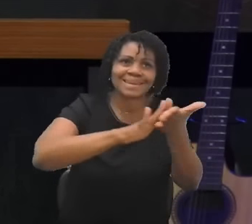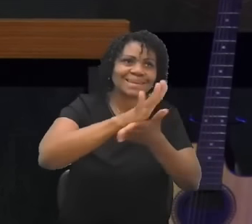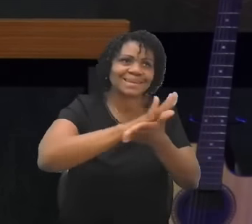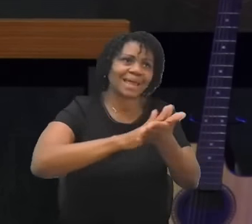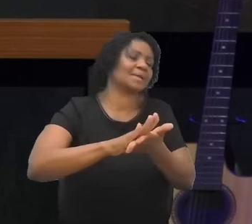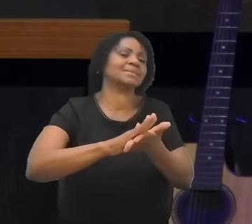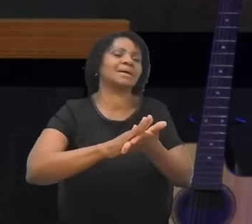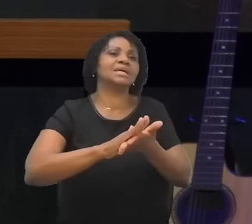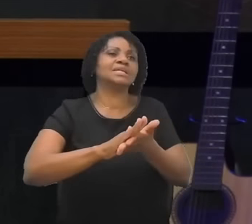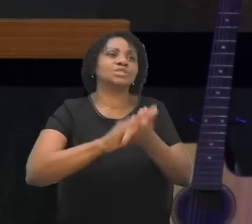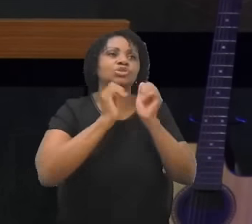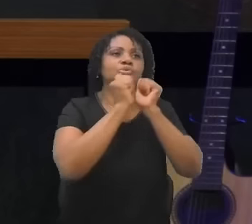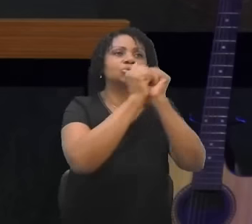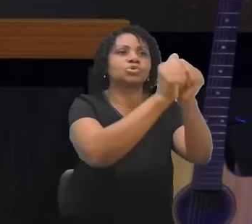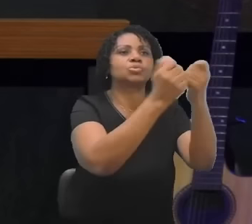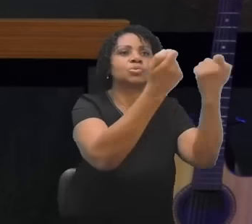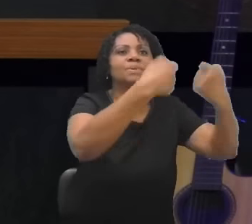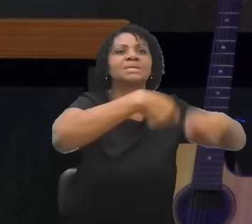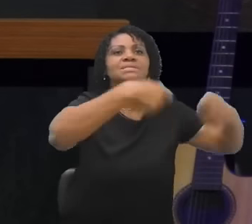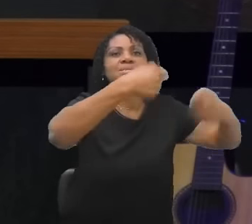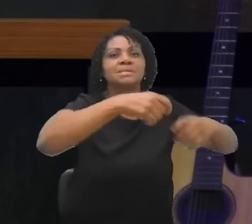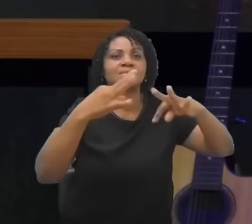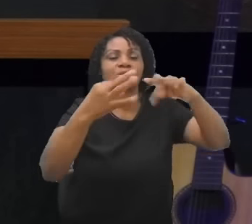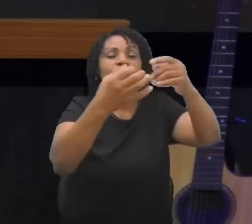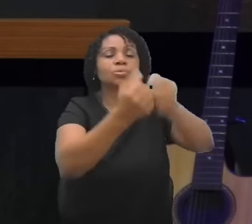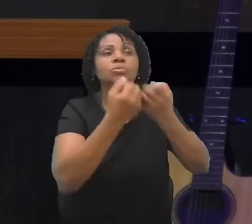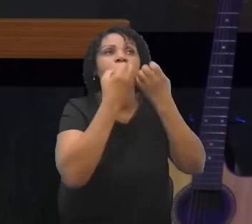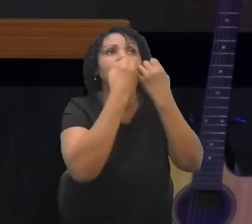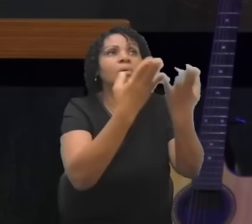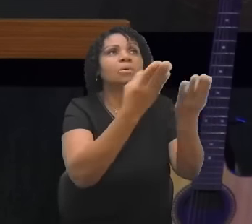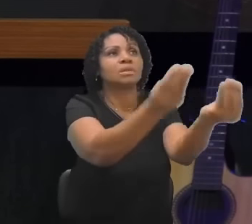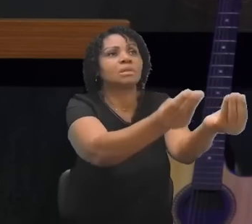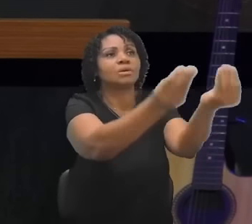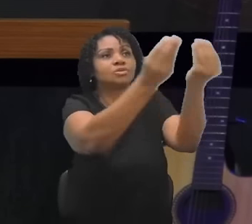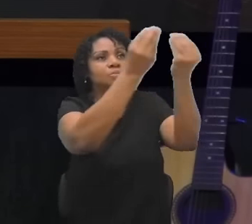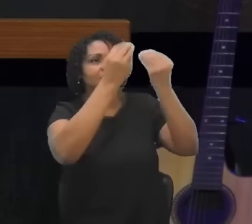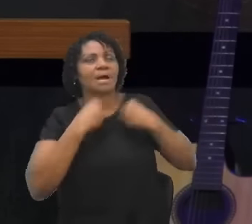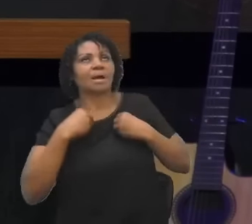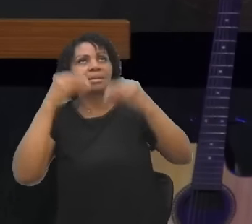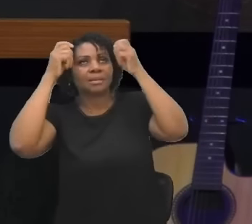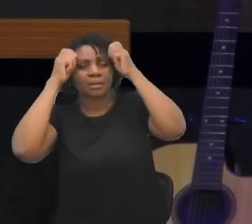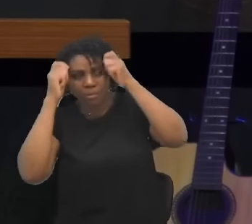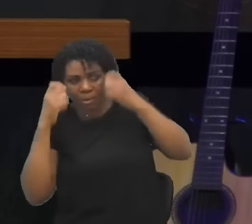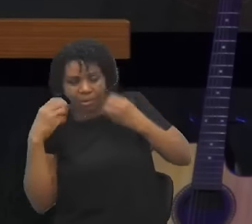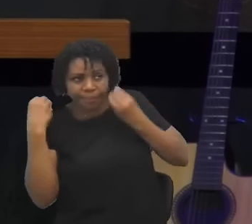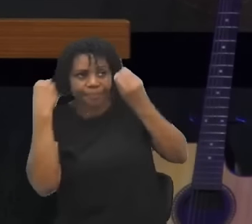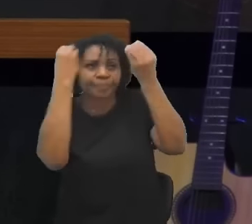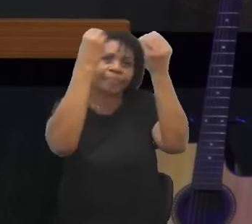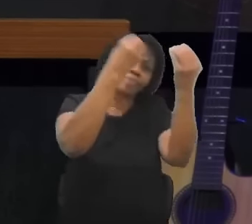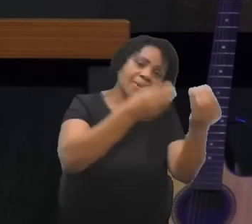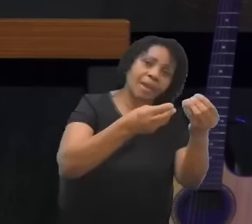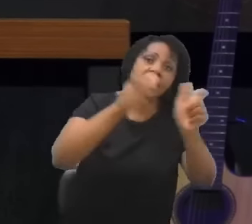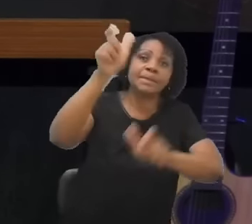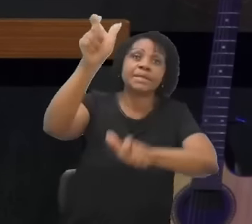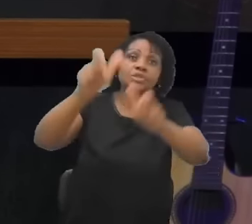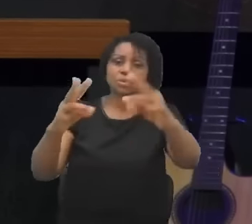tua presença. Tudo que eu tenho de bom vem de ti. Por isso eu entrego. O que as pessoas veem em mim